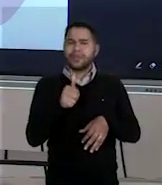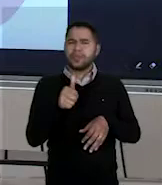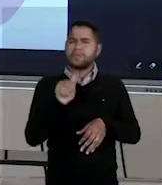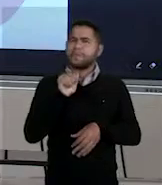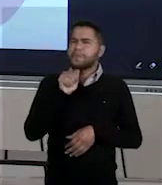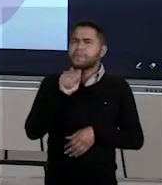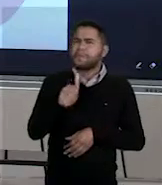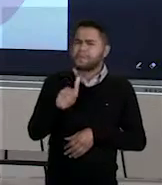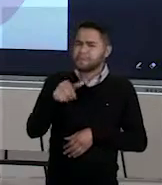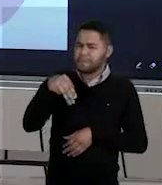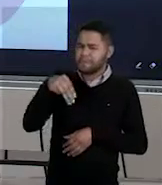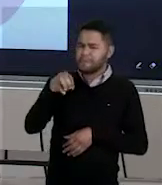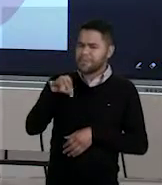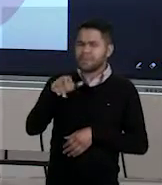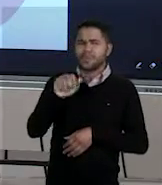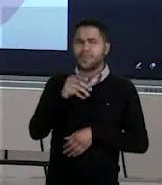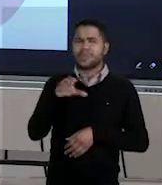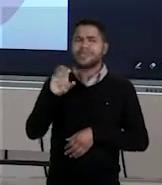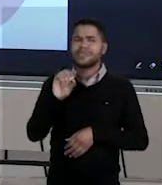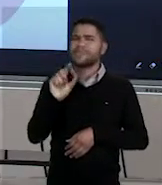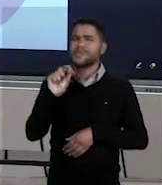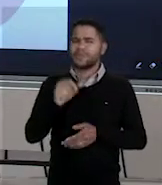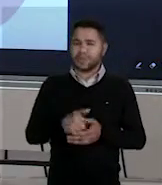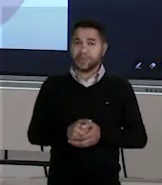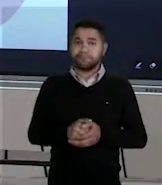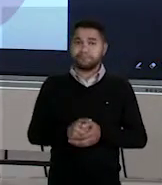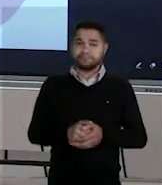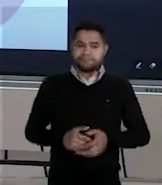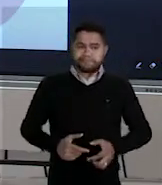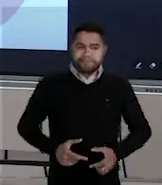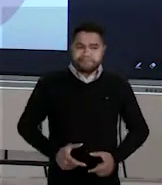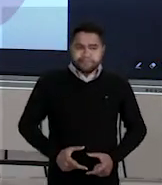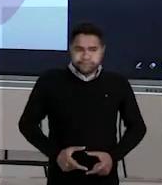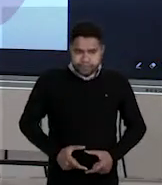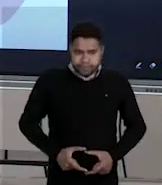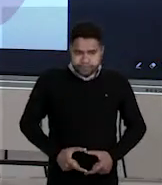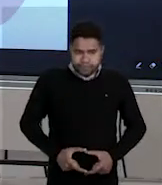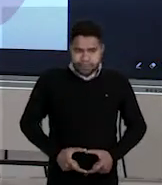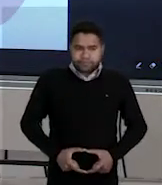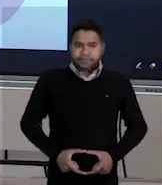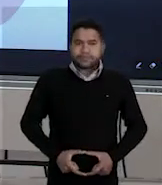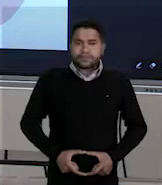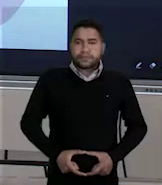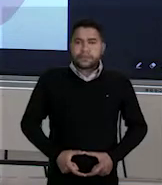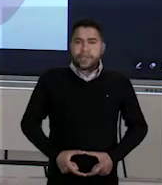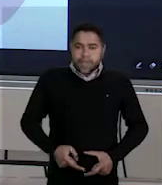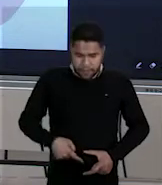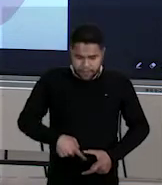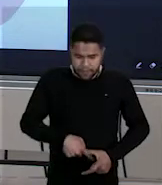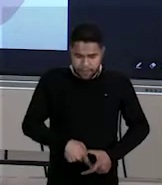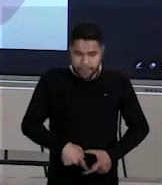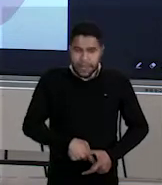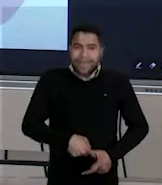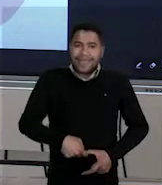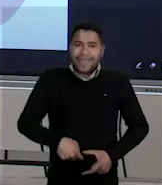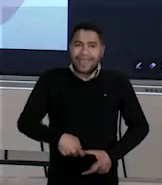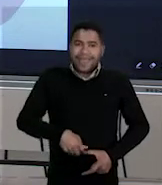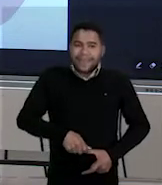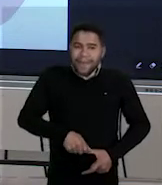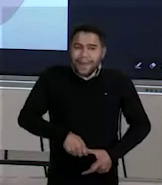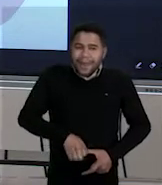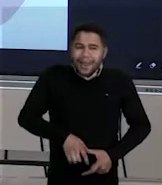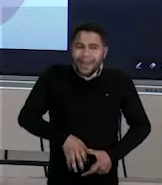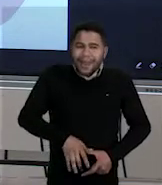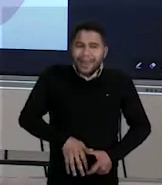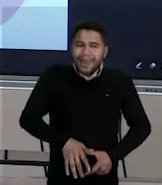que é a menstruação? A menstruação, ela é a descamação de uma camada